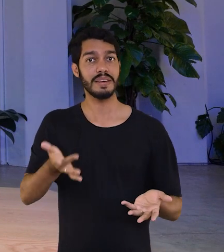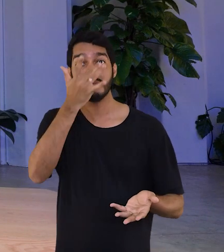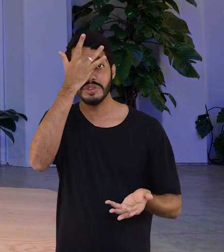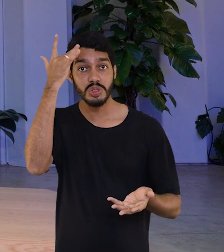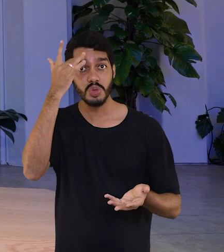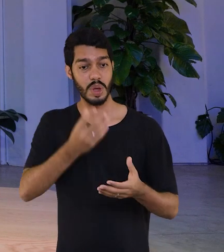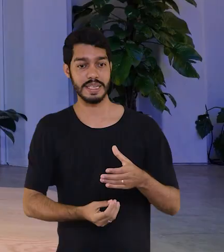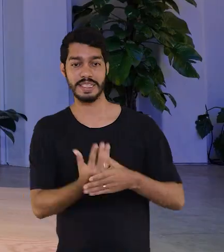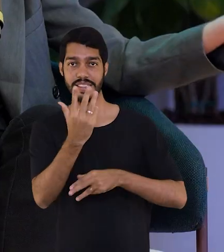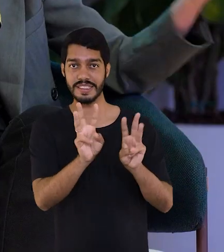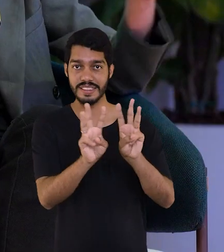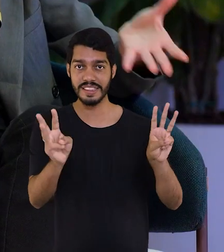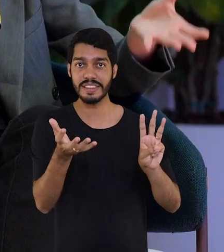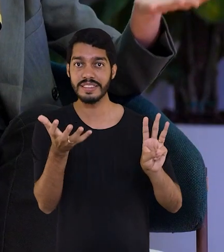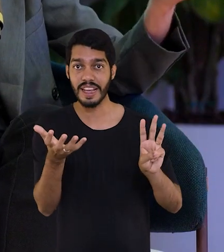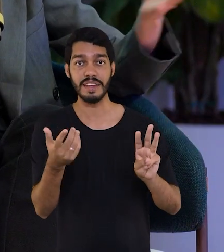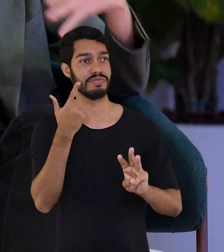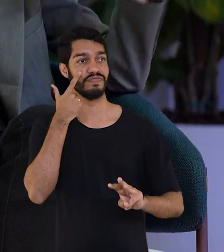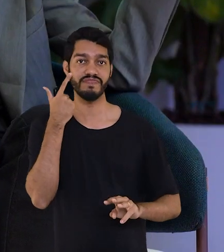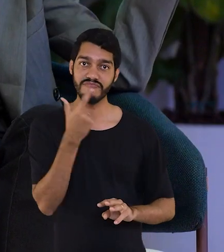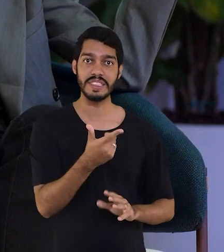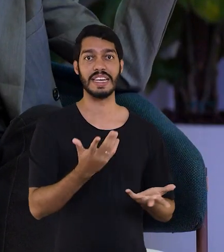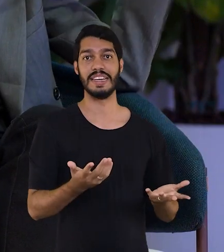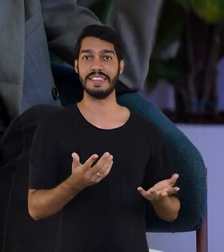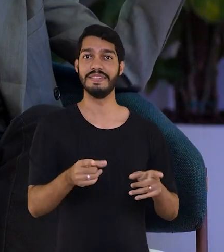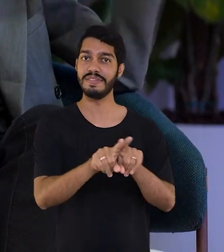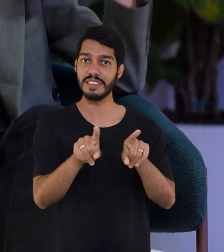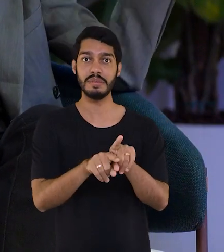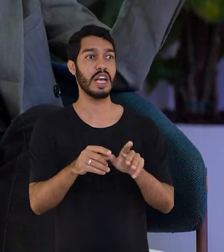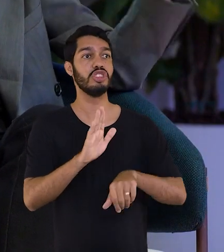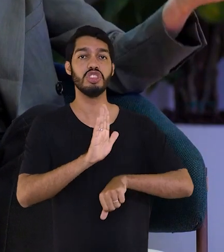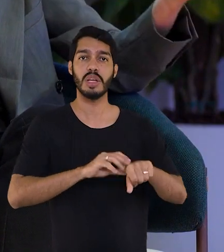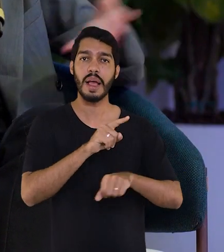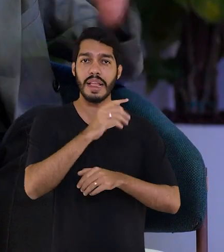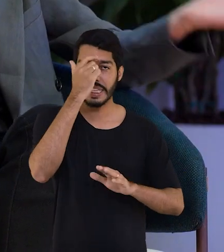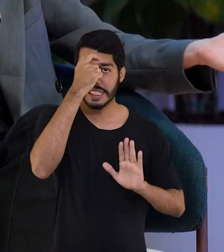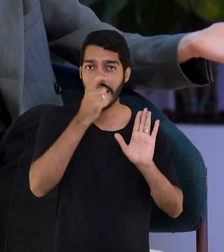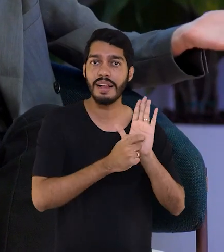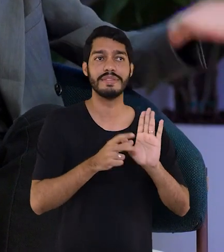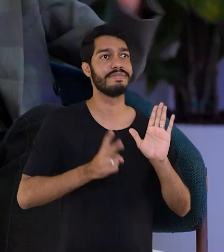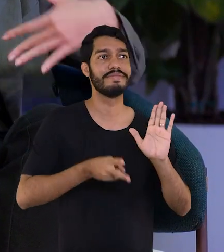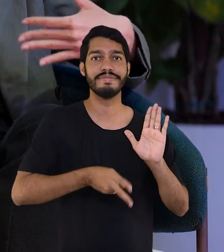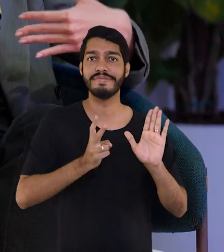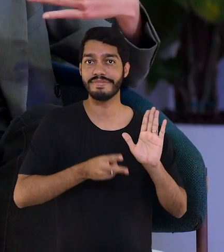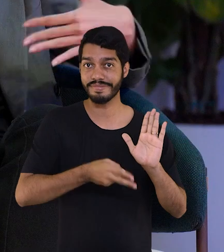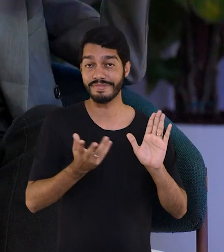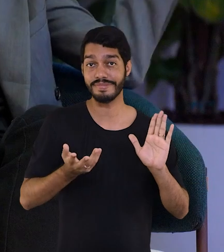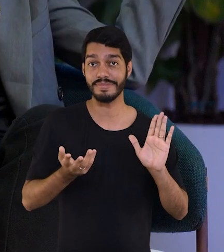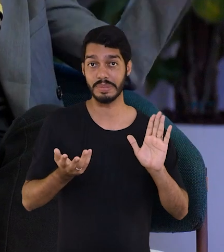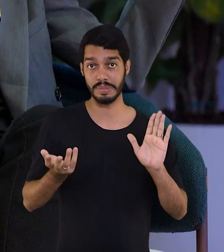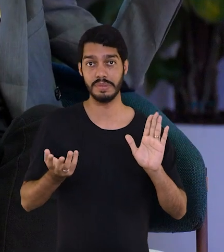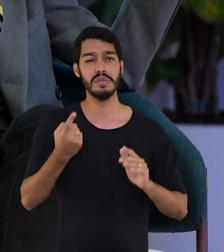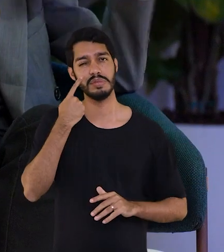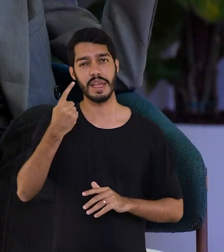comecem. Assim, você tem alguém para fazer o site, se chama Lovable. Você tem alguém para ajudar com os insights estratégicos, se chama ChatGPT. É claro que